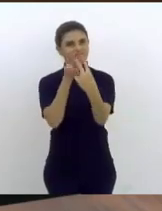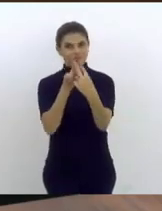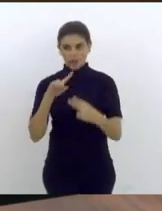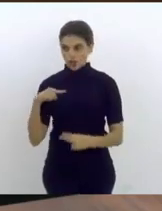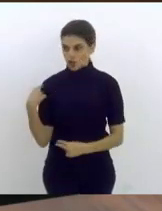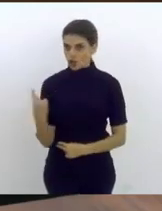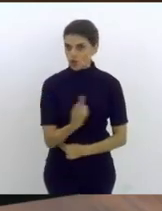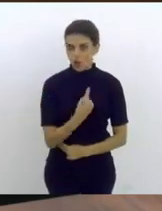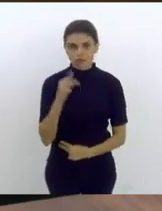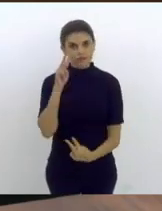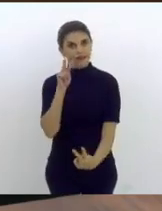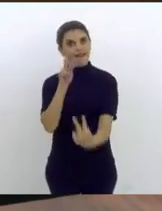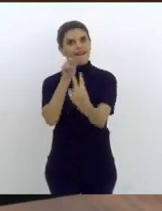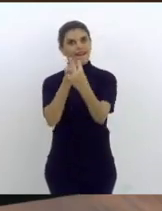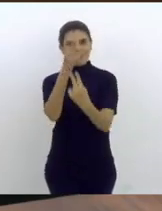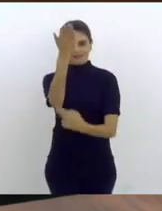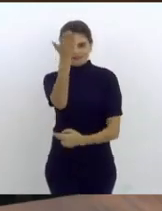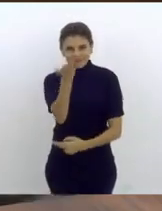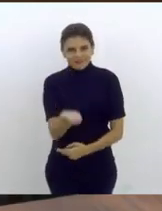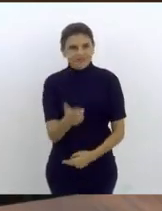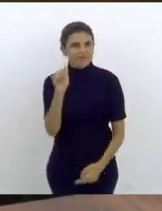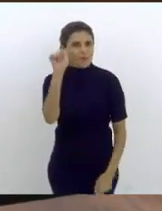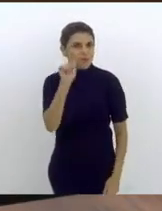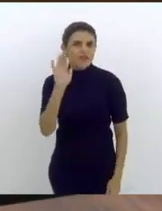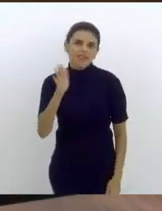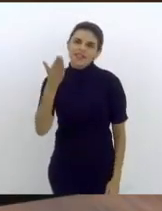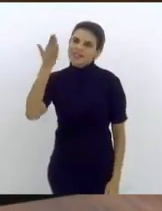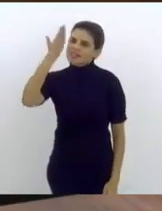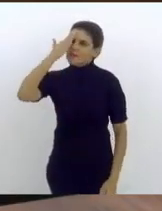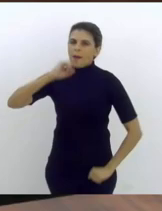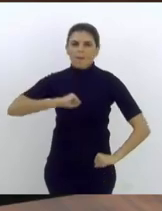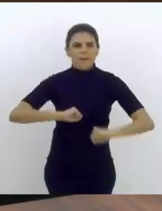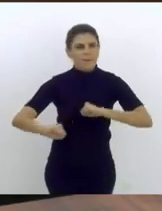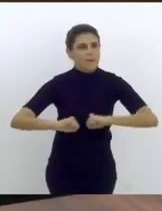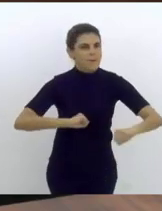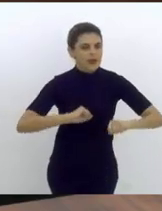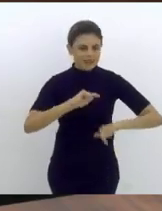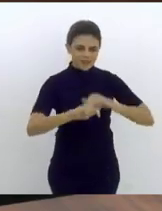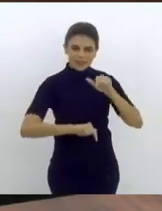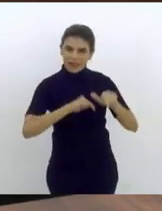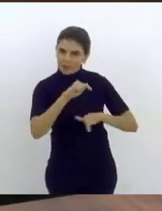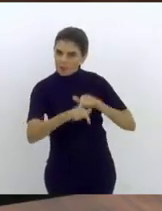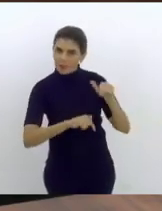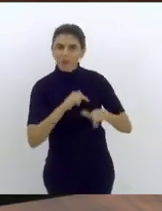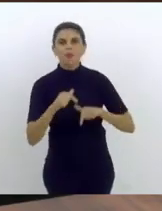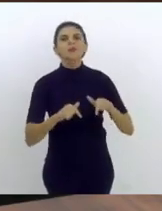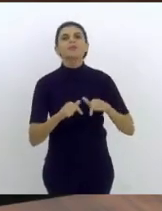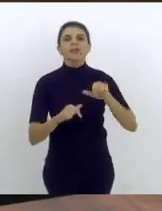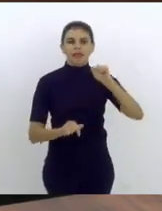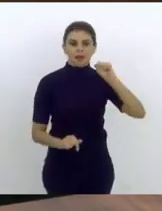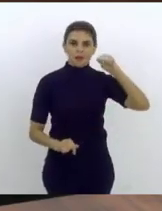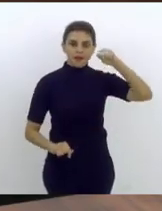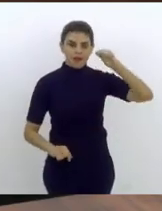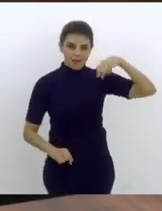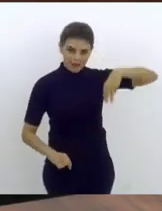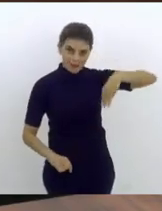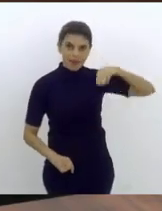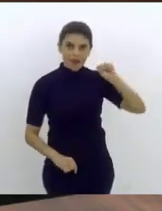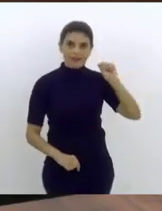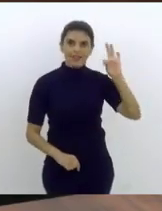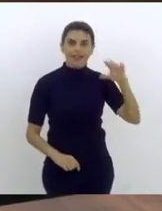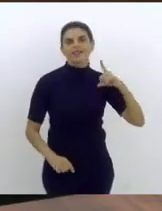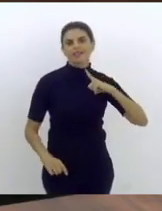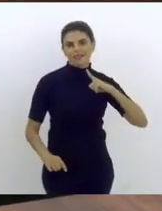nós olhamos para vossa excelência sabemos que o movimento dos trabalhadores sem terra estão representados aí